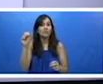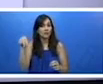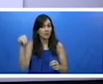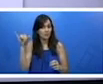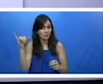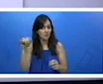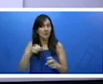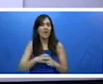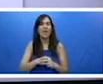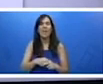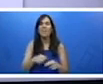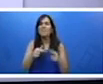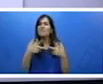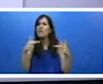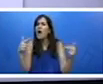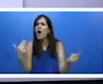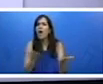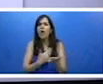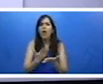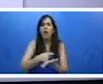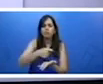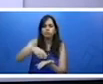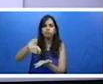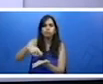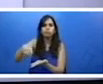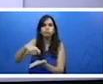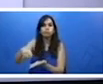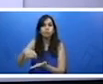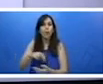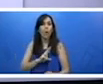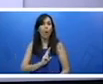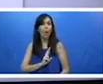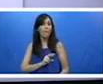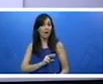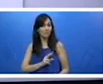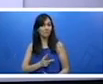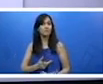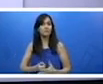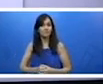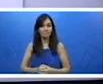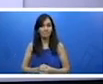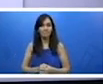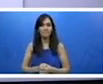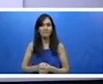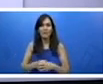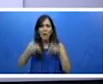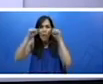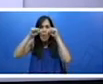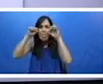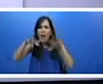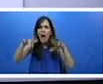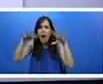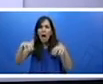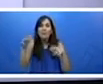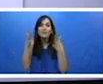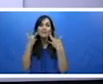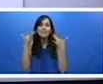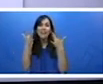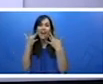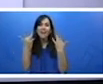diversos. Escreveu poemas e romances, novelas e ensaios, dramas teatrais